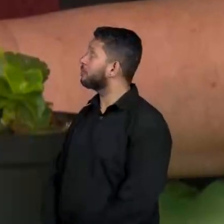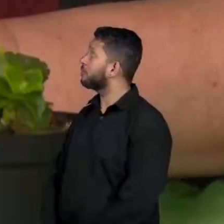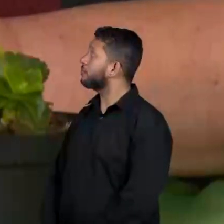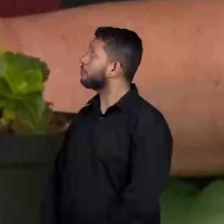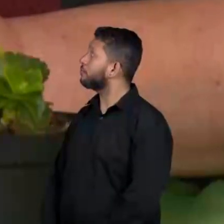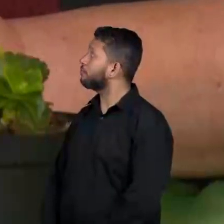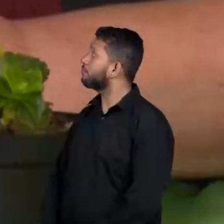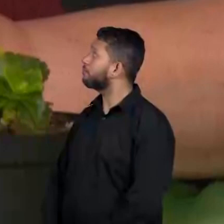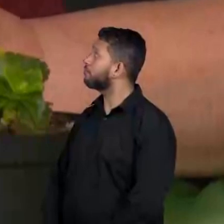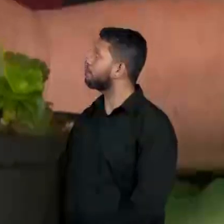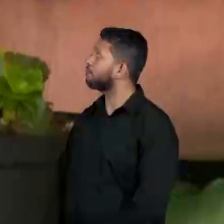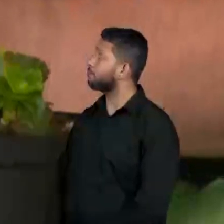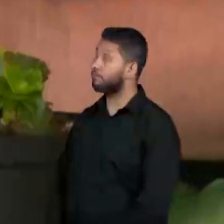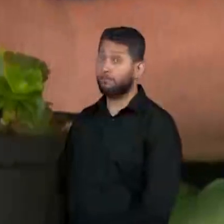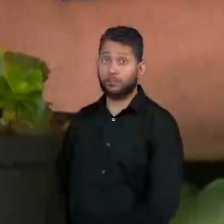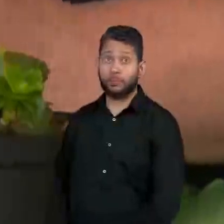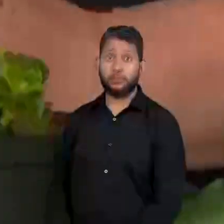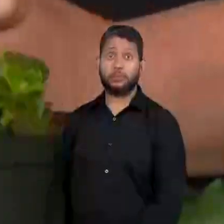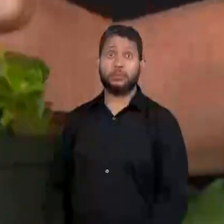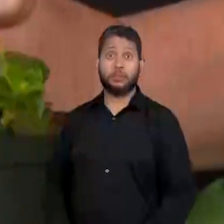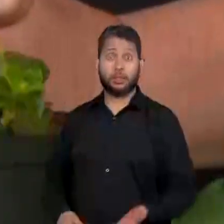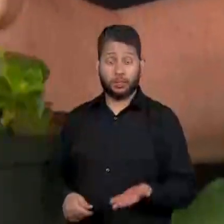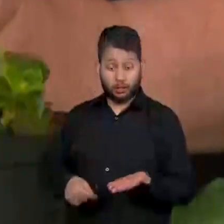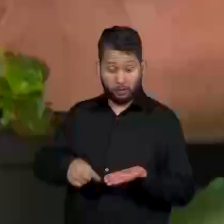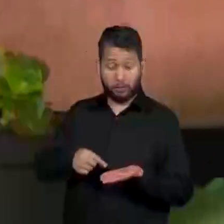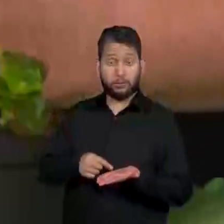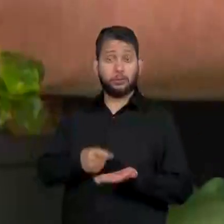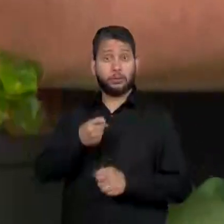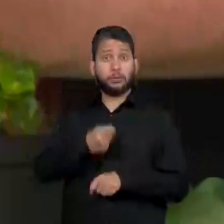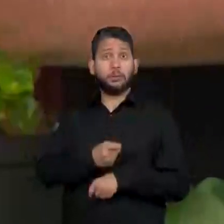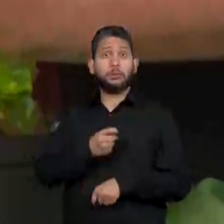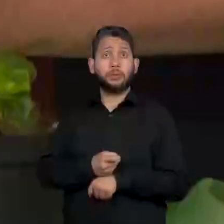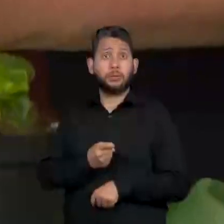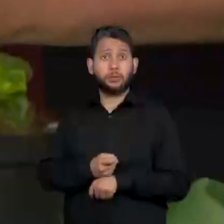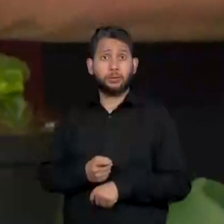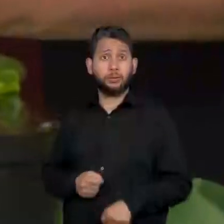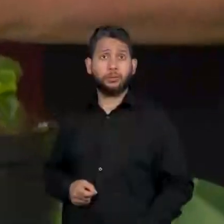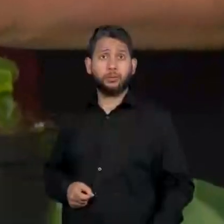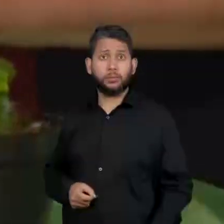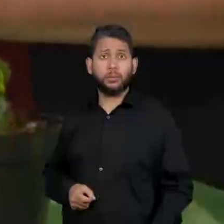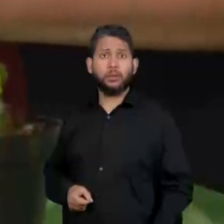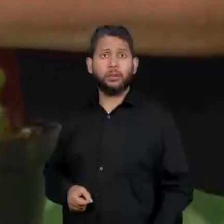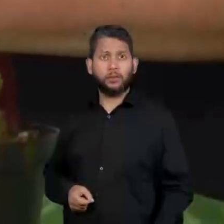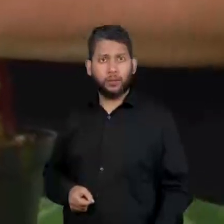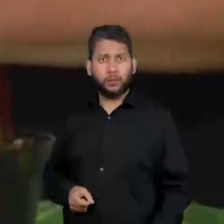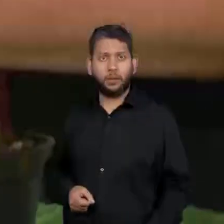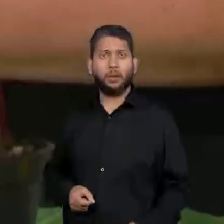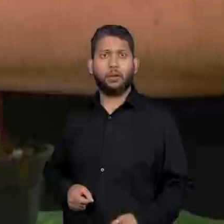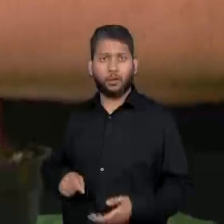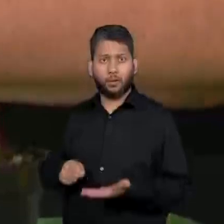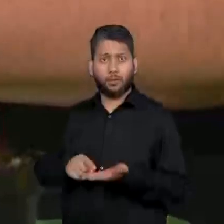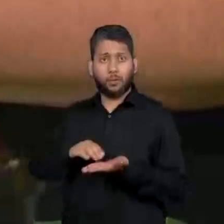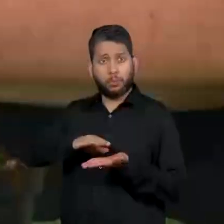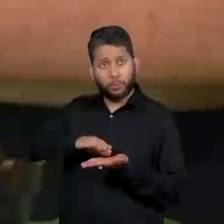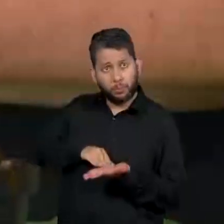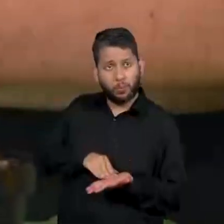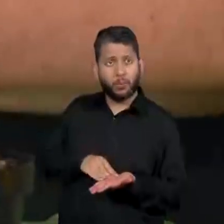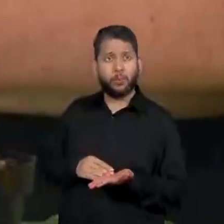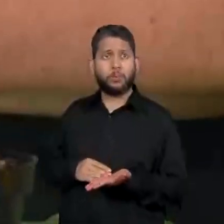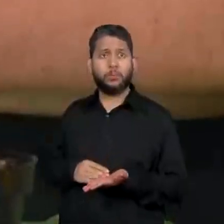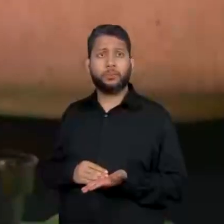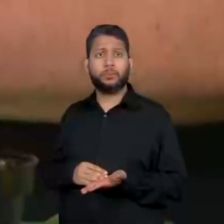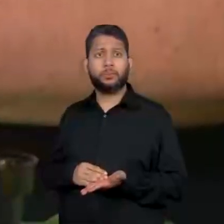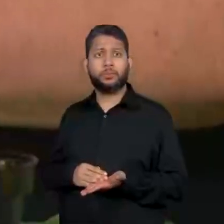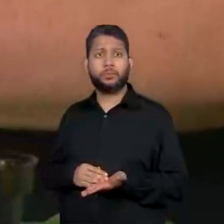neste solo que está ficando bem compactado. Olha só, temos as sementinhas aqui e eu